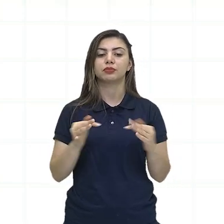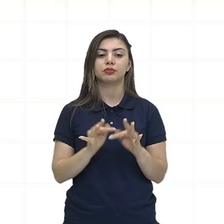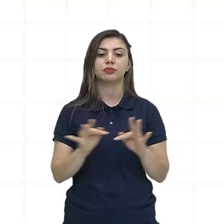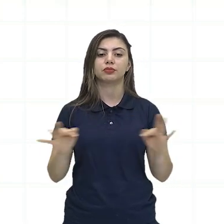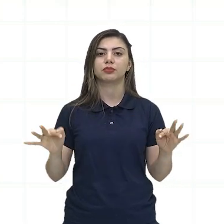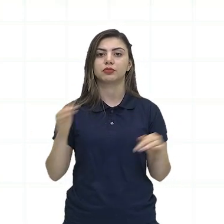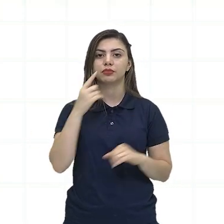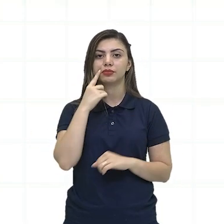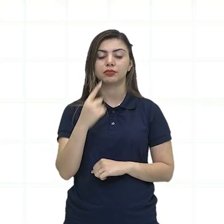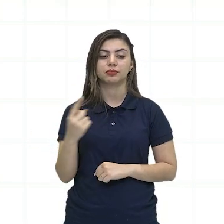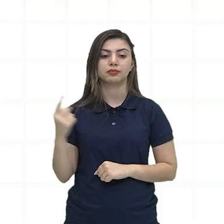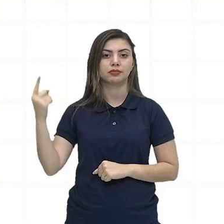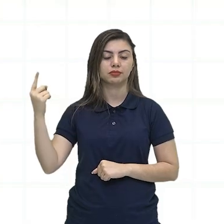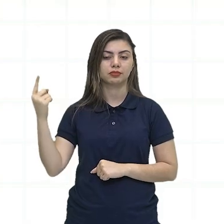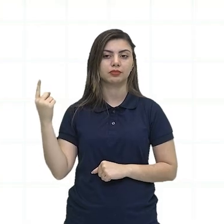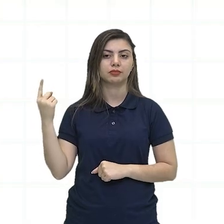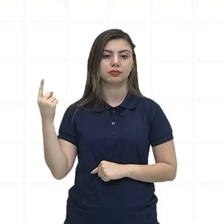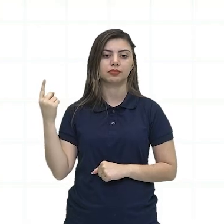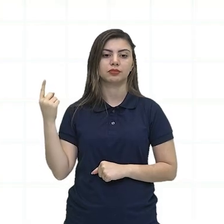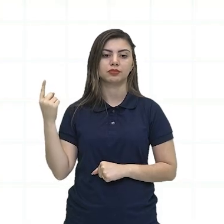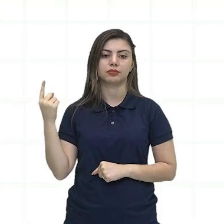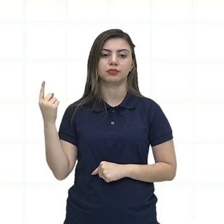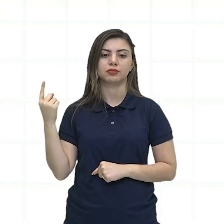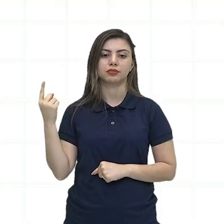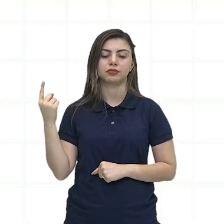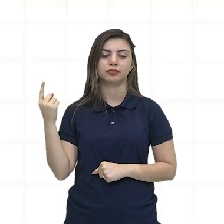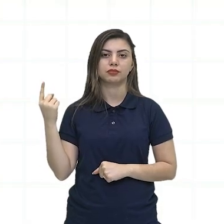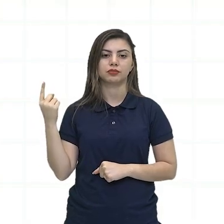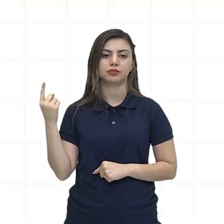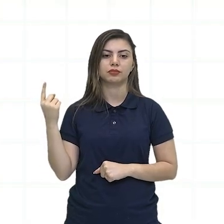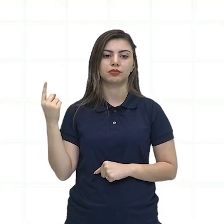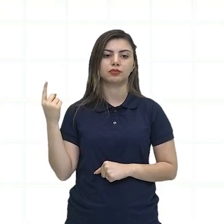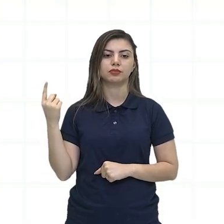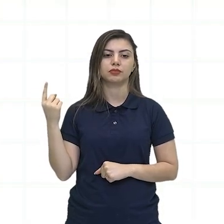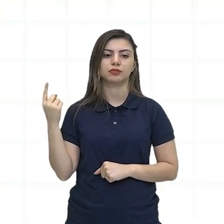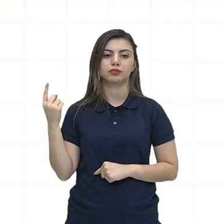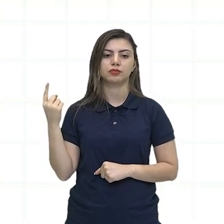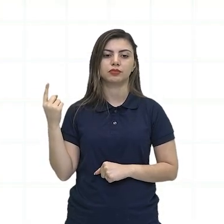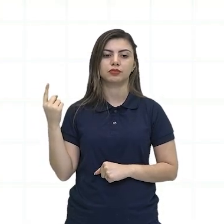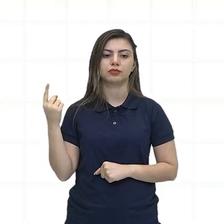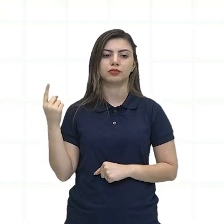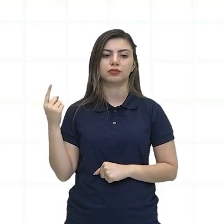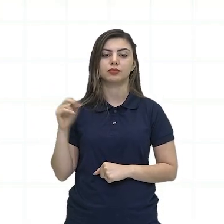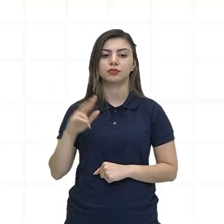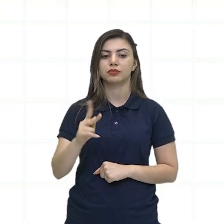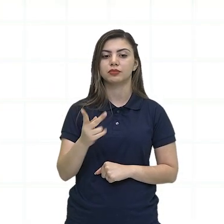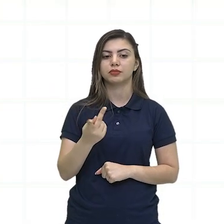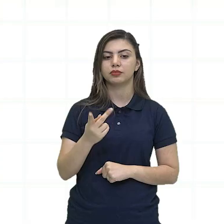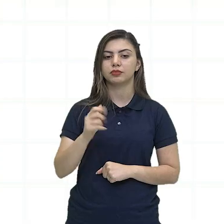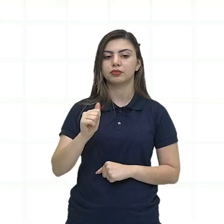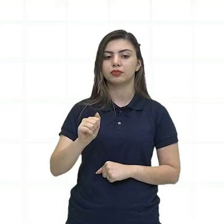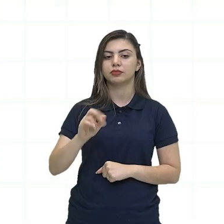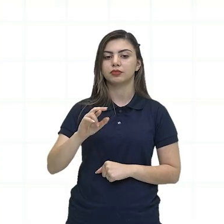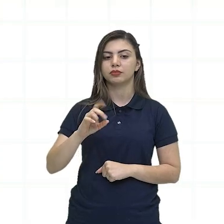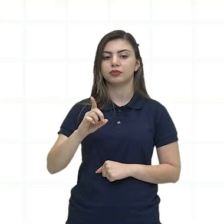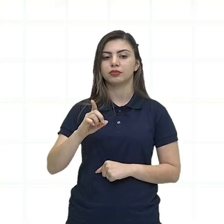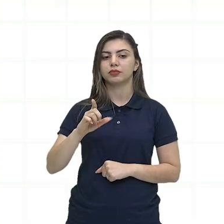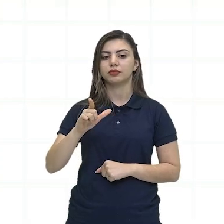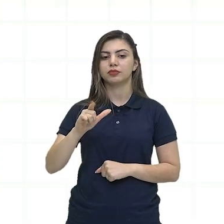to the theater. They hardly ever go to the theater.